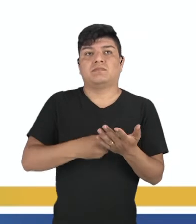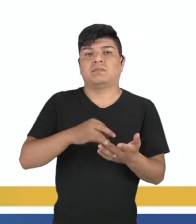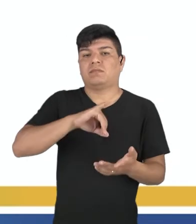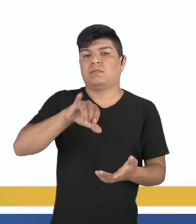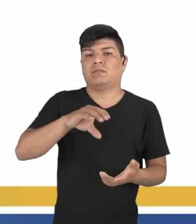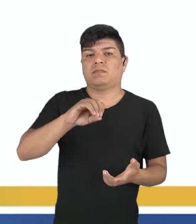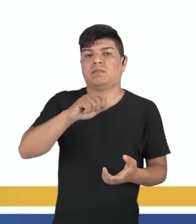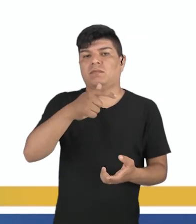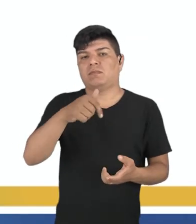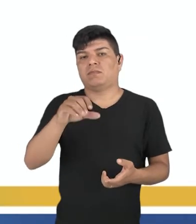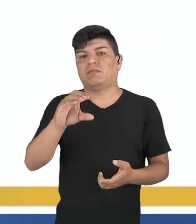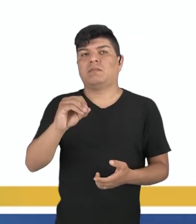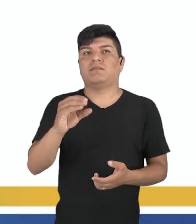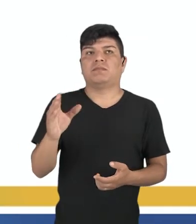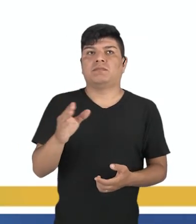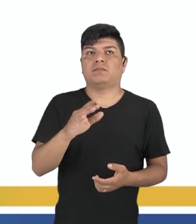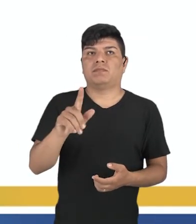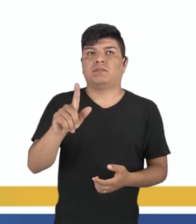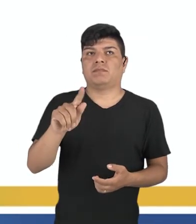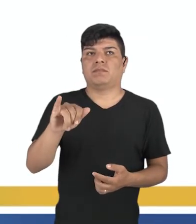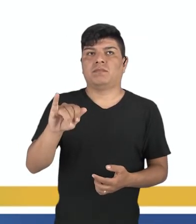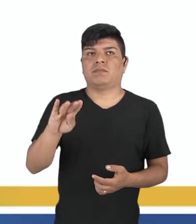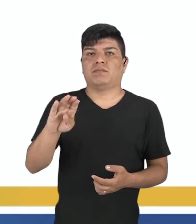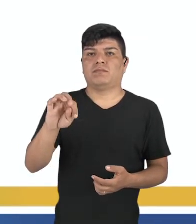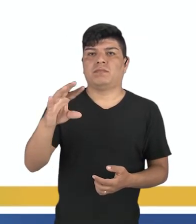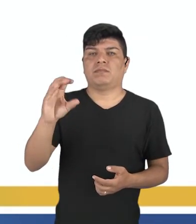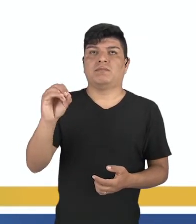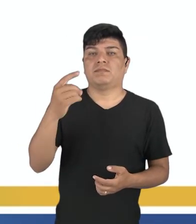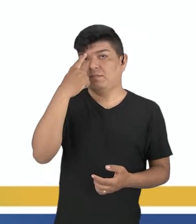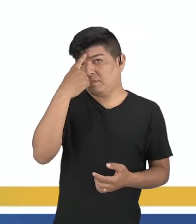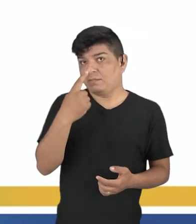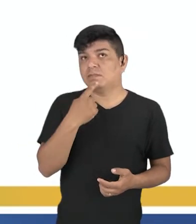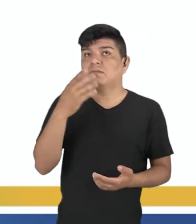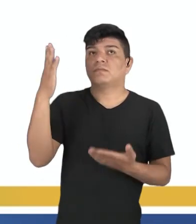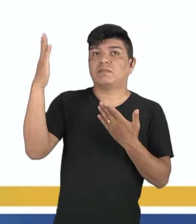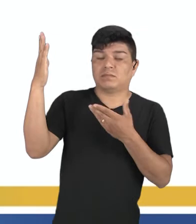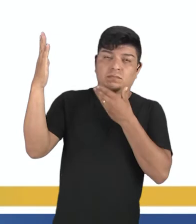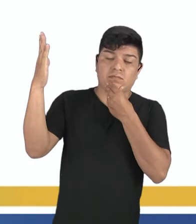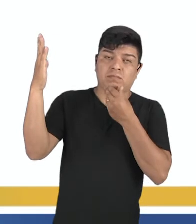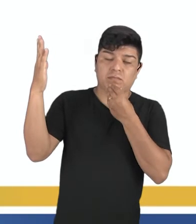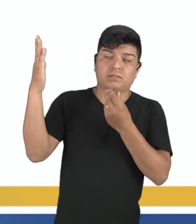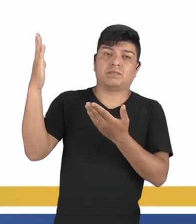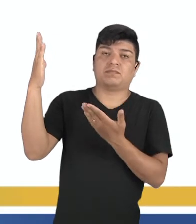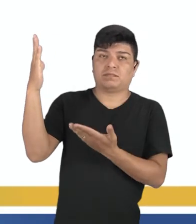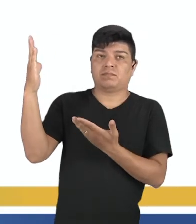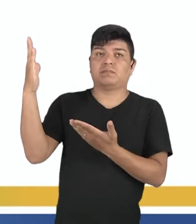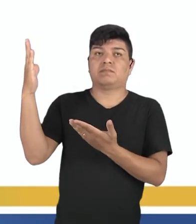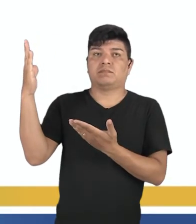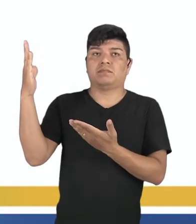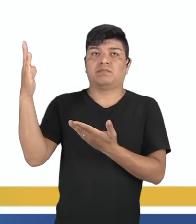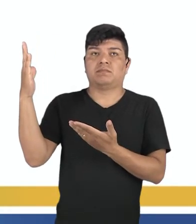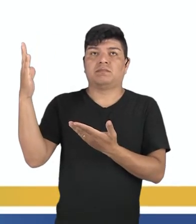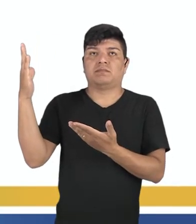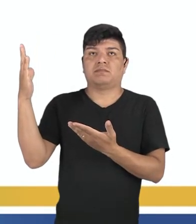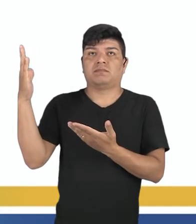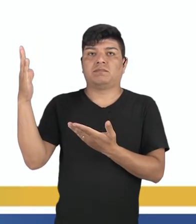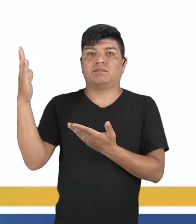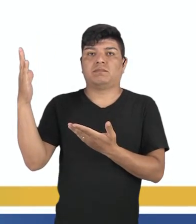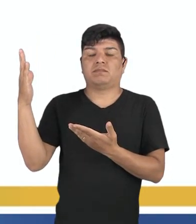João Gilberto. A imagem que vocês veem aí é uma representação desse artista que deixou muito